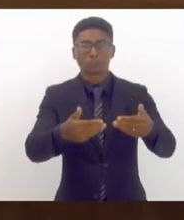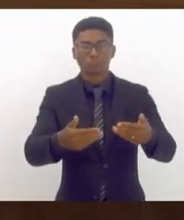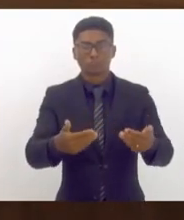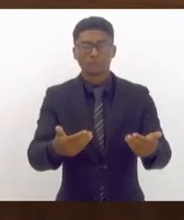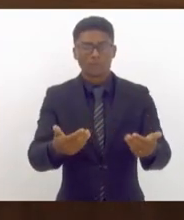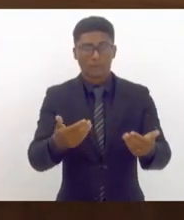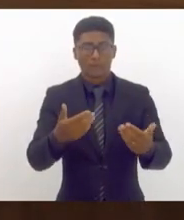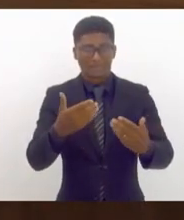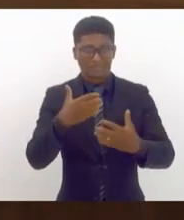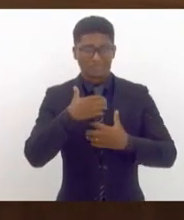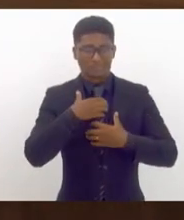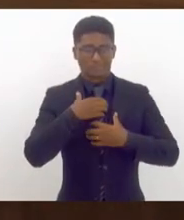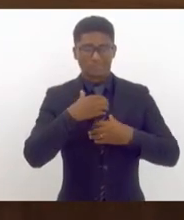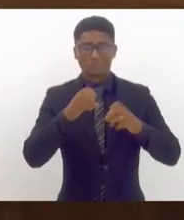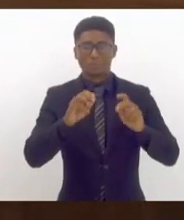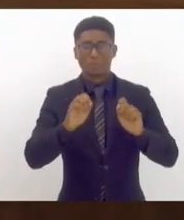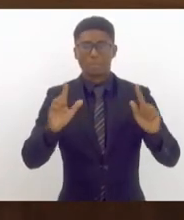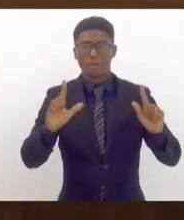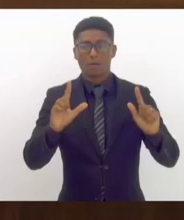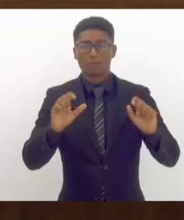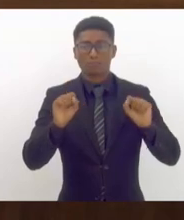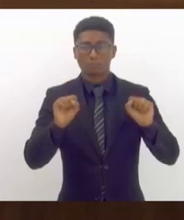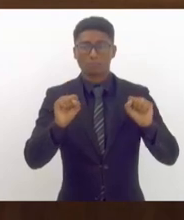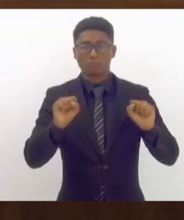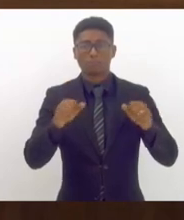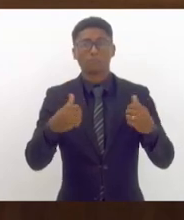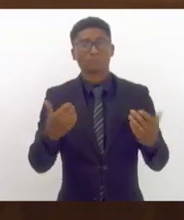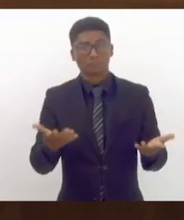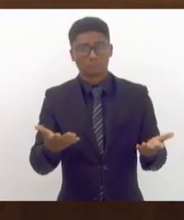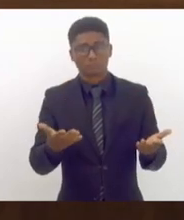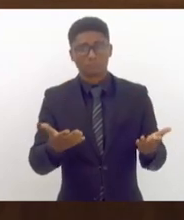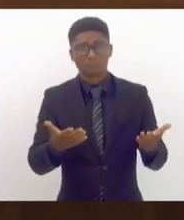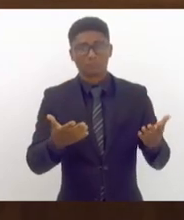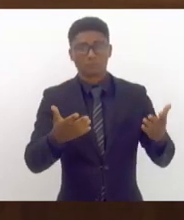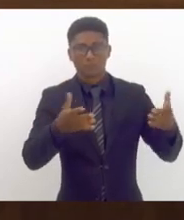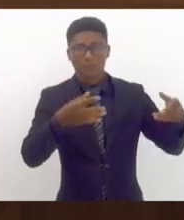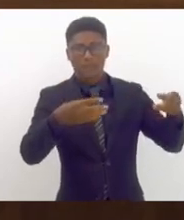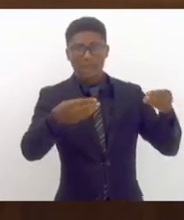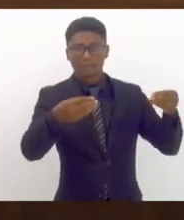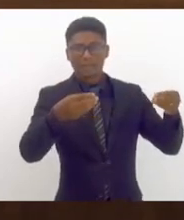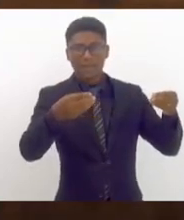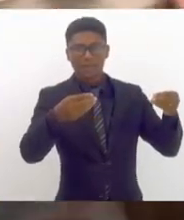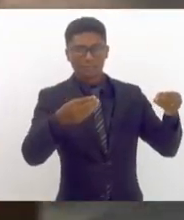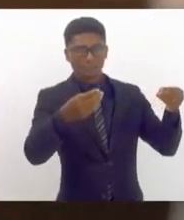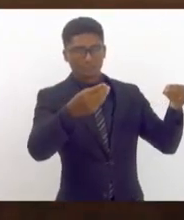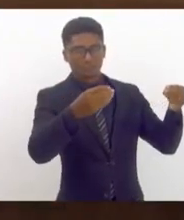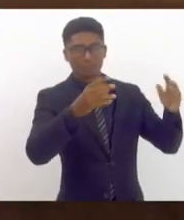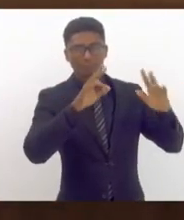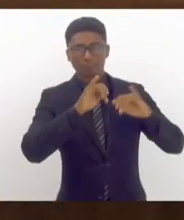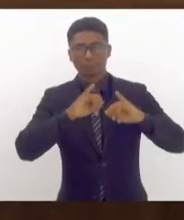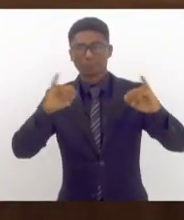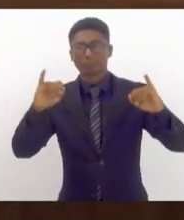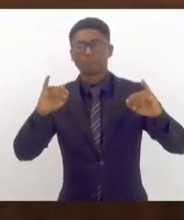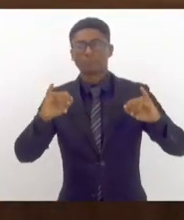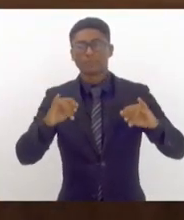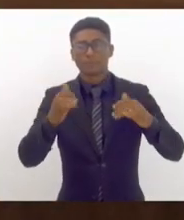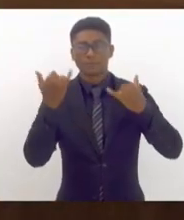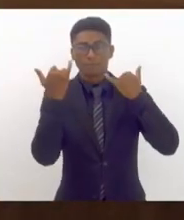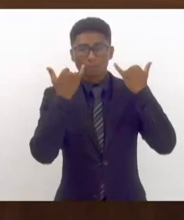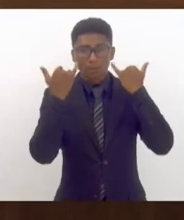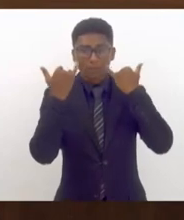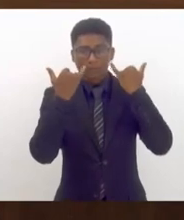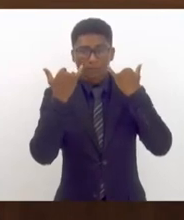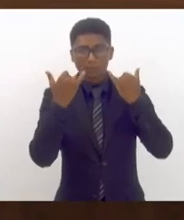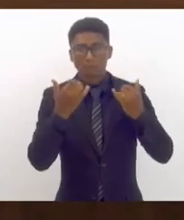absurdos. Então, nós entendemos que sim, os cartazes contendo informações sobre os